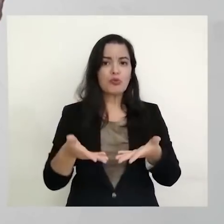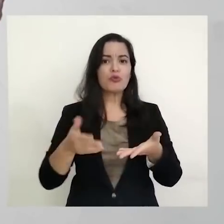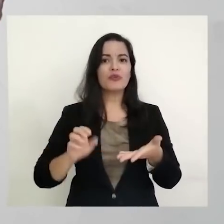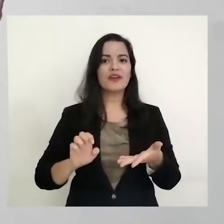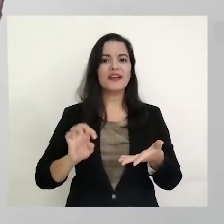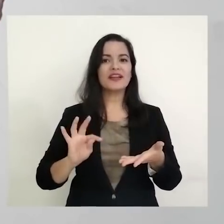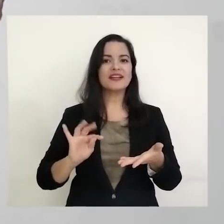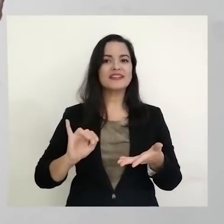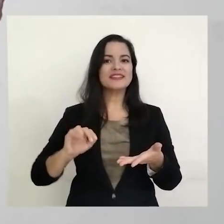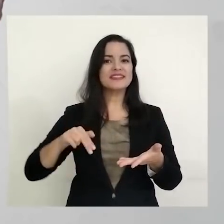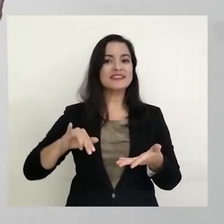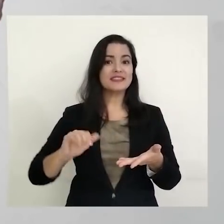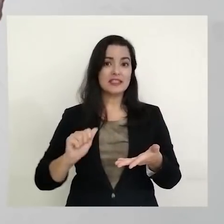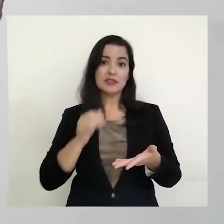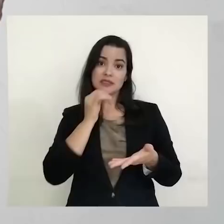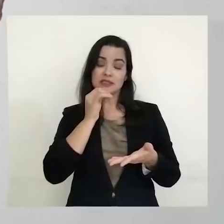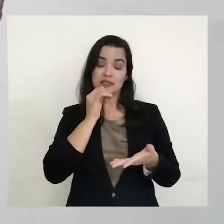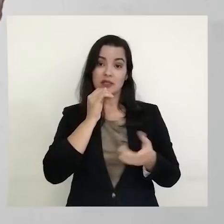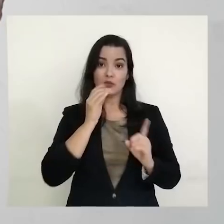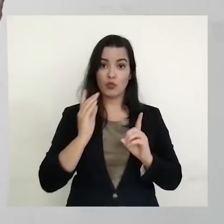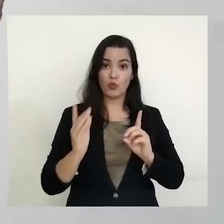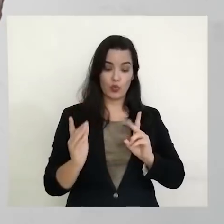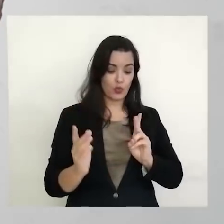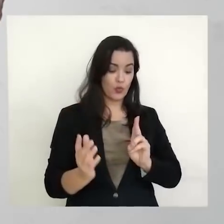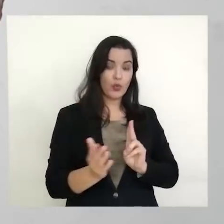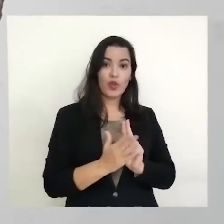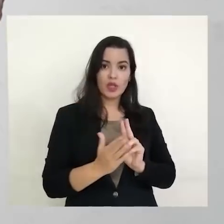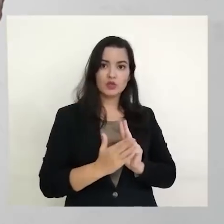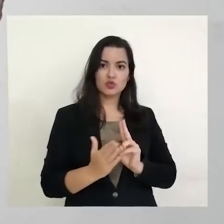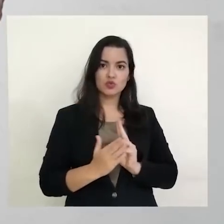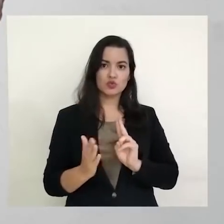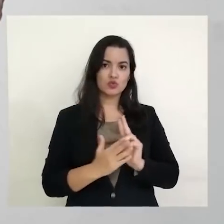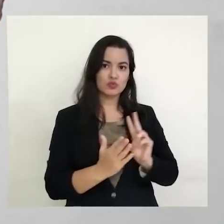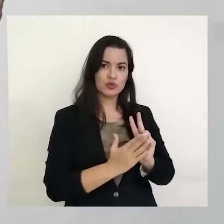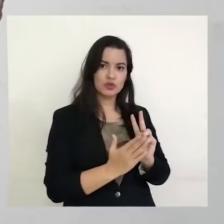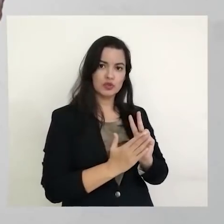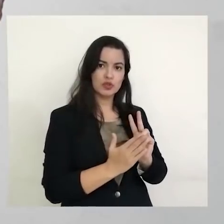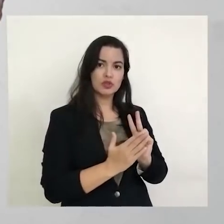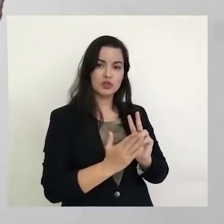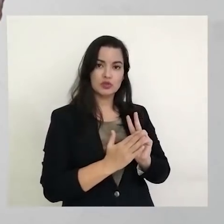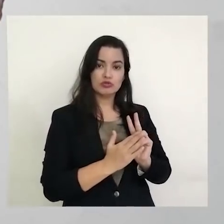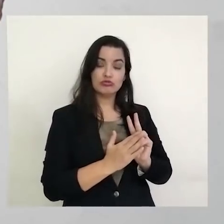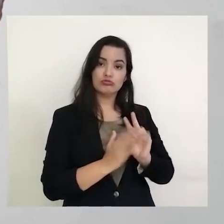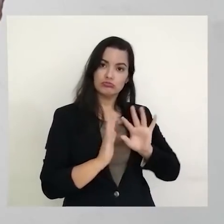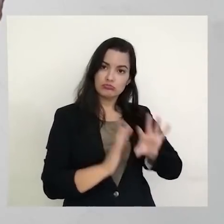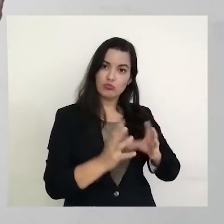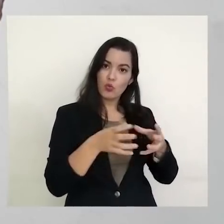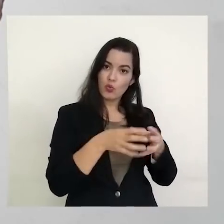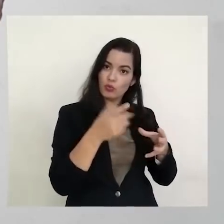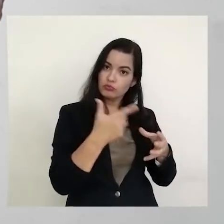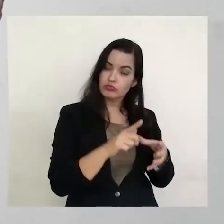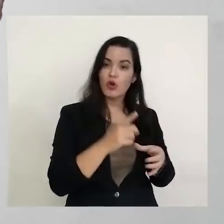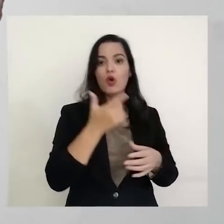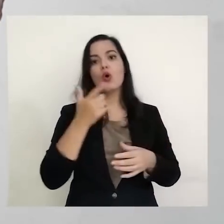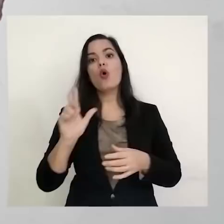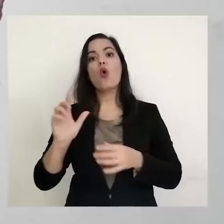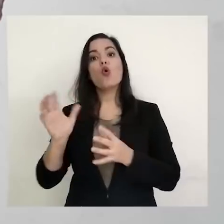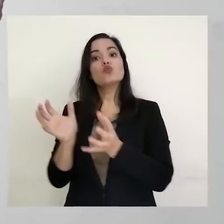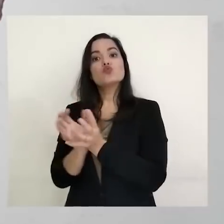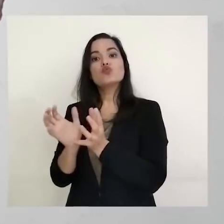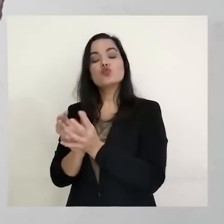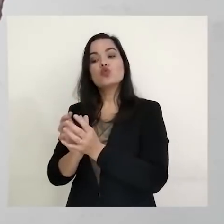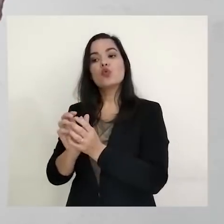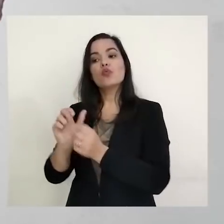por exemplo, os indígenas representam uma etnia. Africanos, os negros, é uma